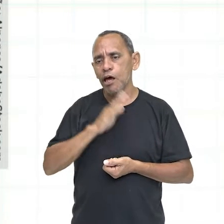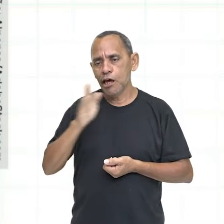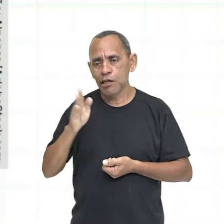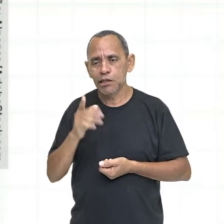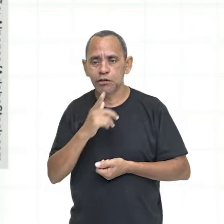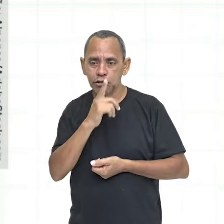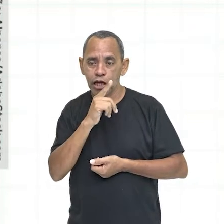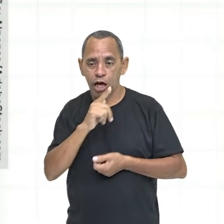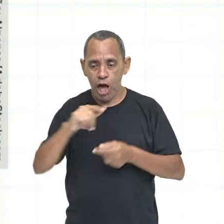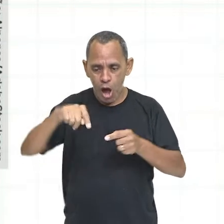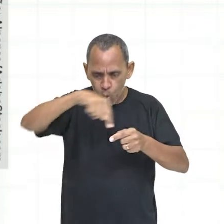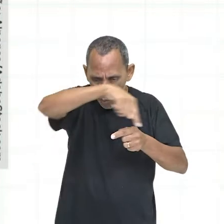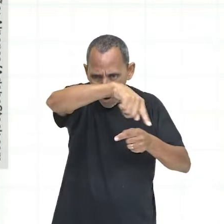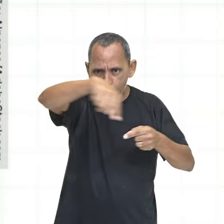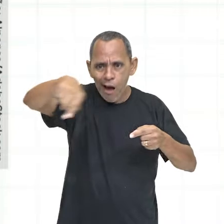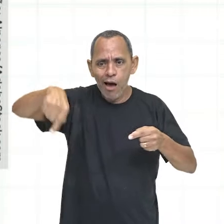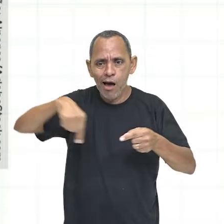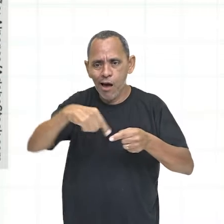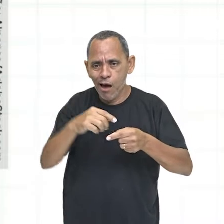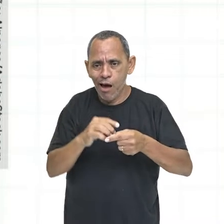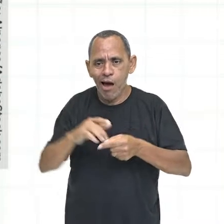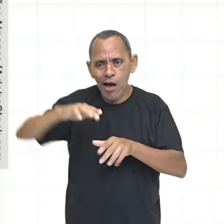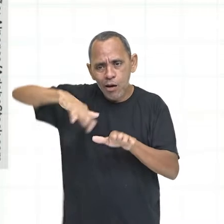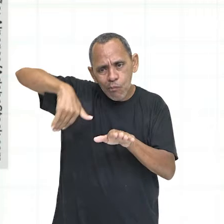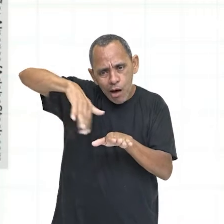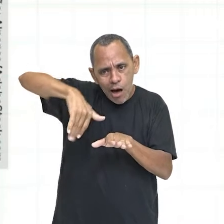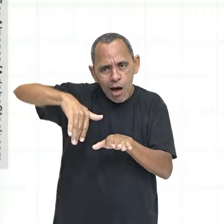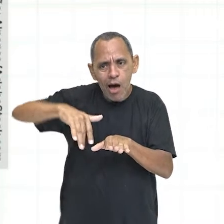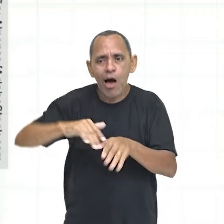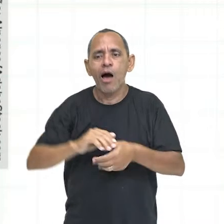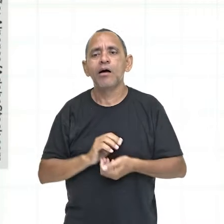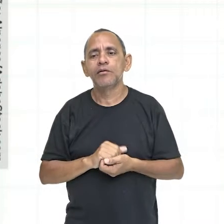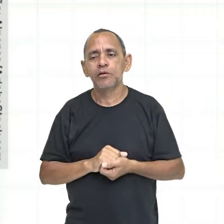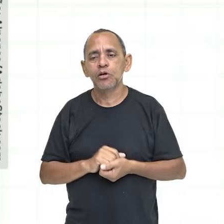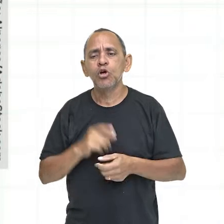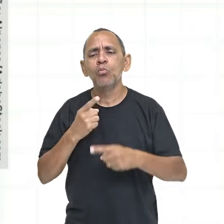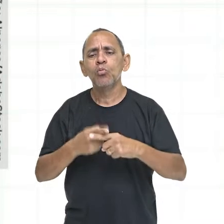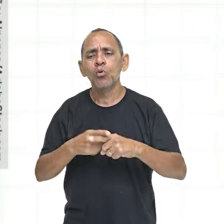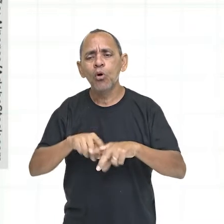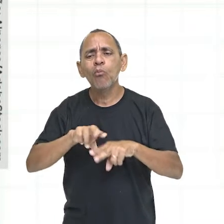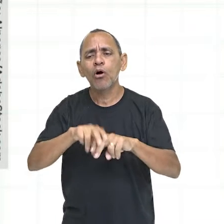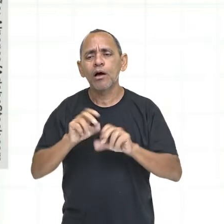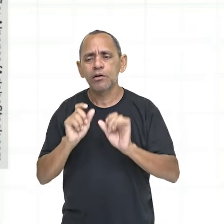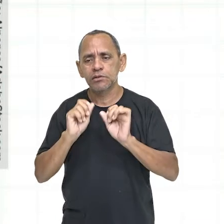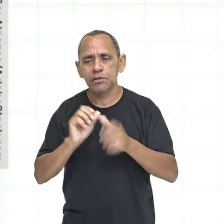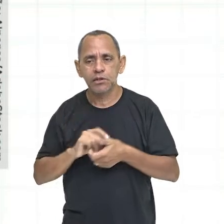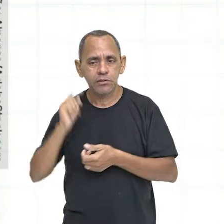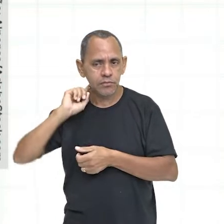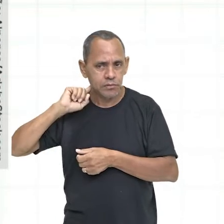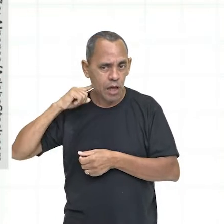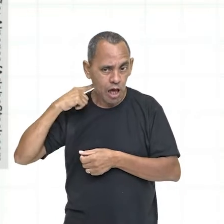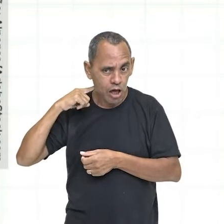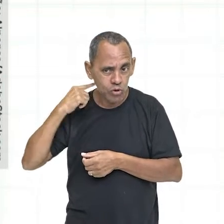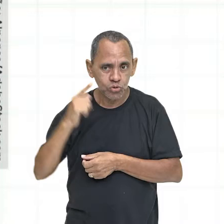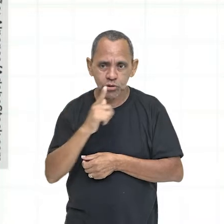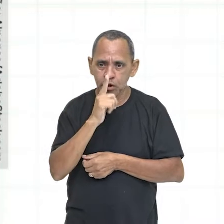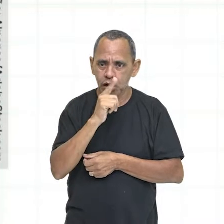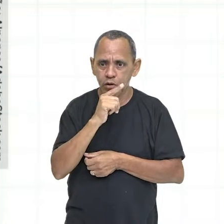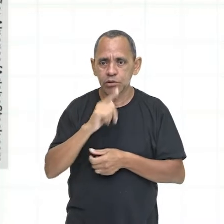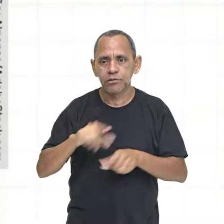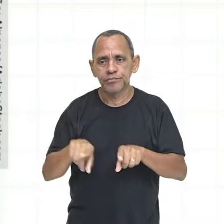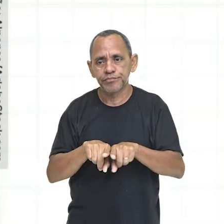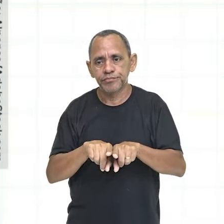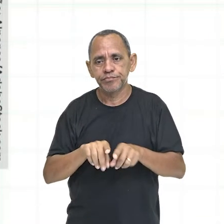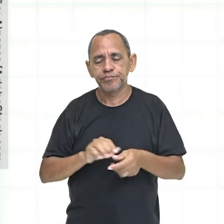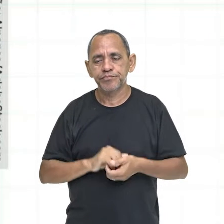suja. Chama atenção de novo para a presença do not após o verbo auxiliar. O verbo auxiliar, que nesse caso aqui